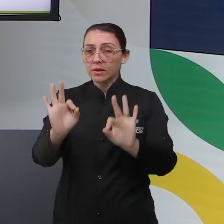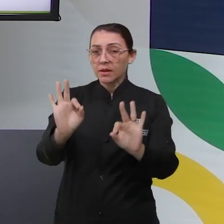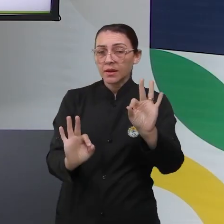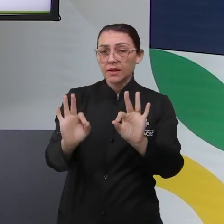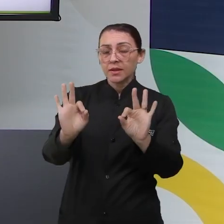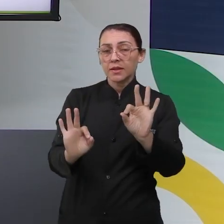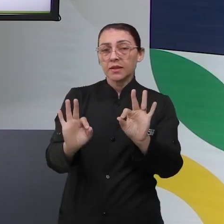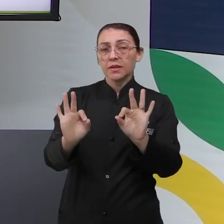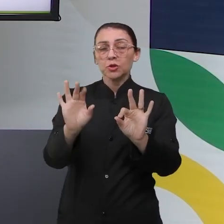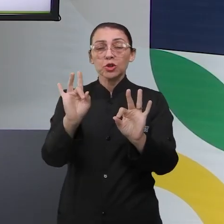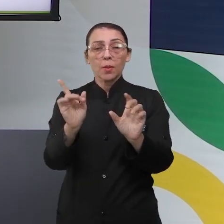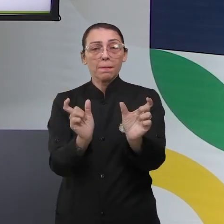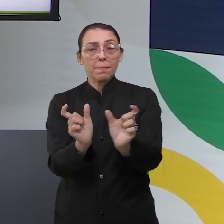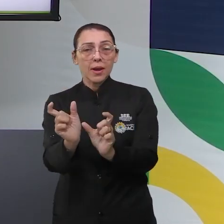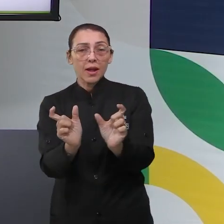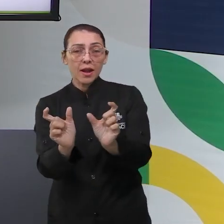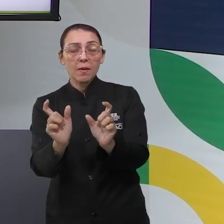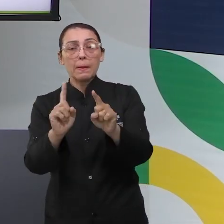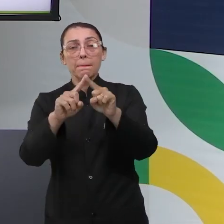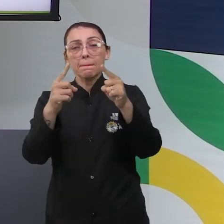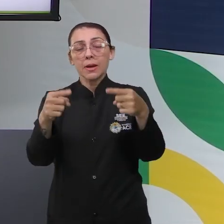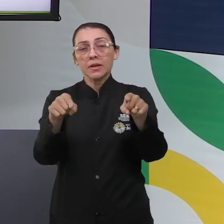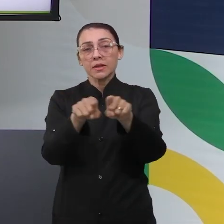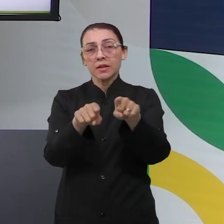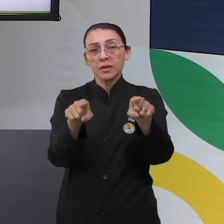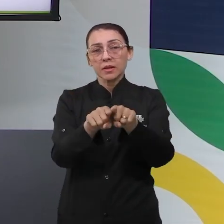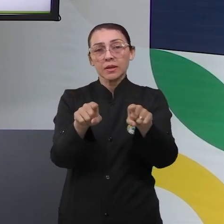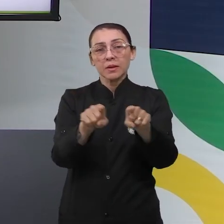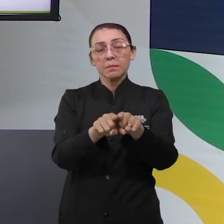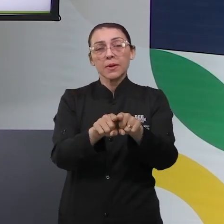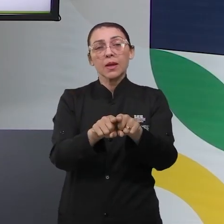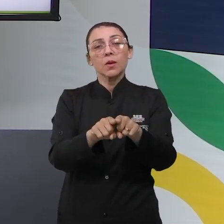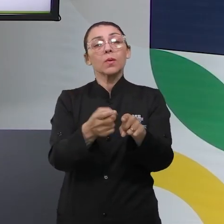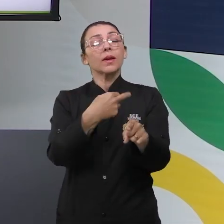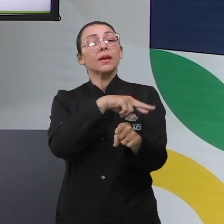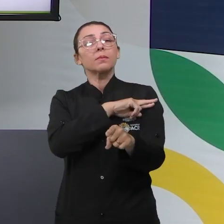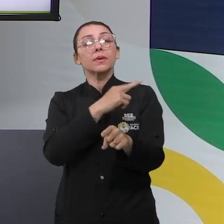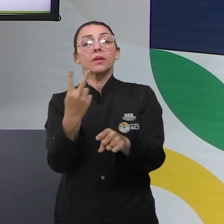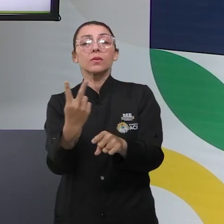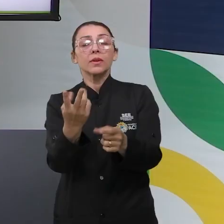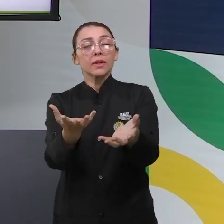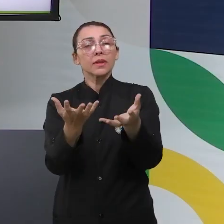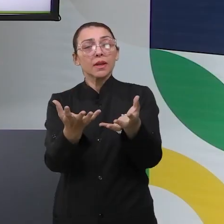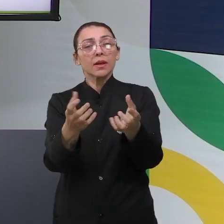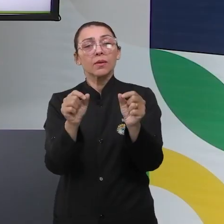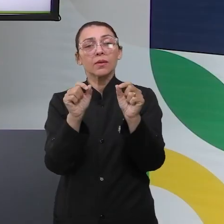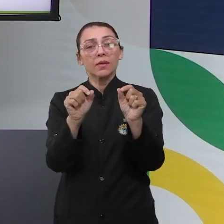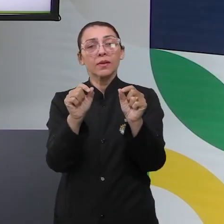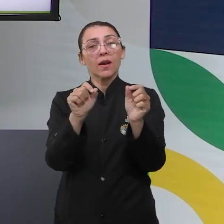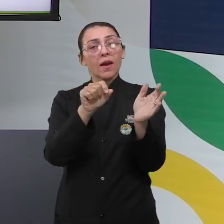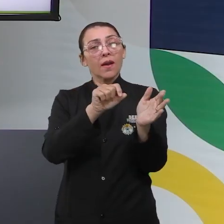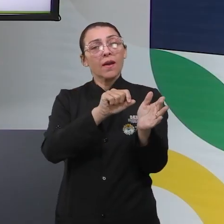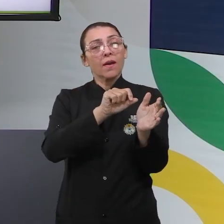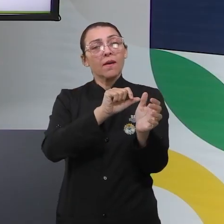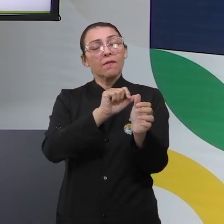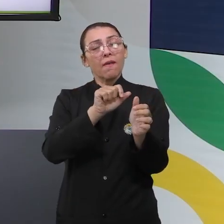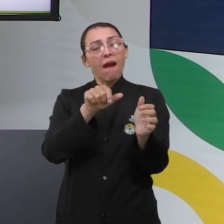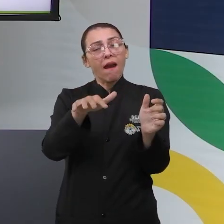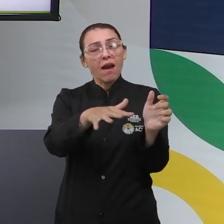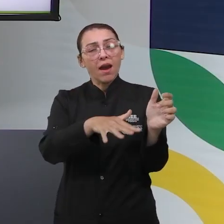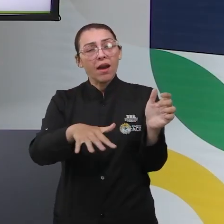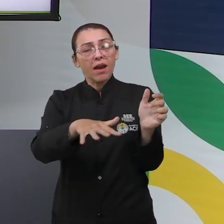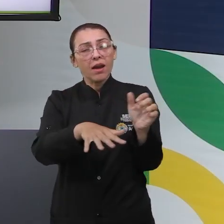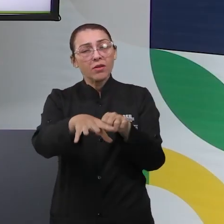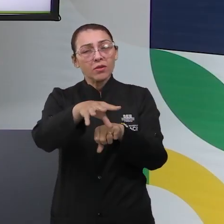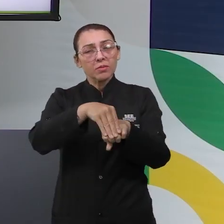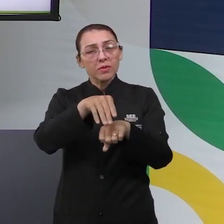são somente palavras soltas. E aqui atende o que a competência 2 ela quer, que é o quê? Várias áreas do